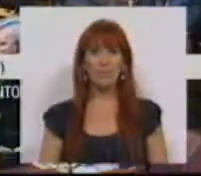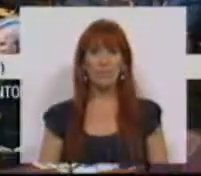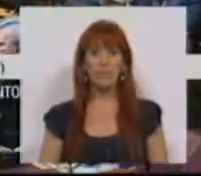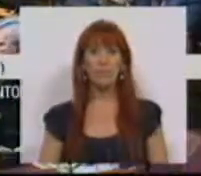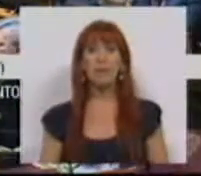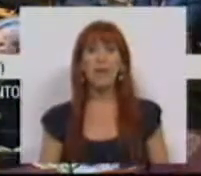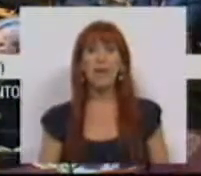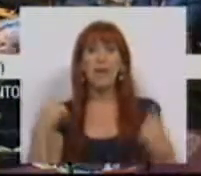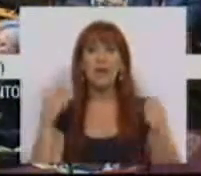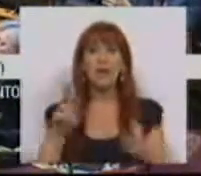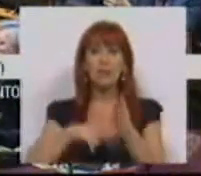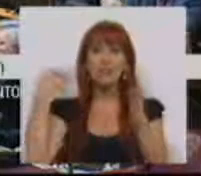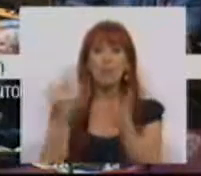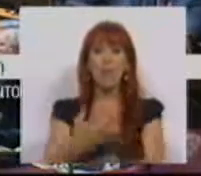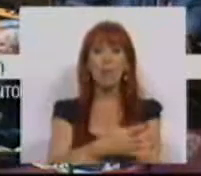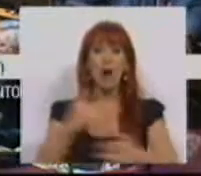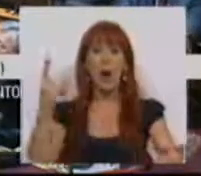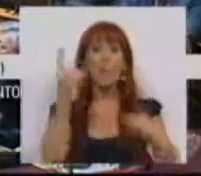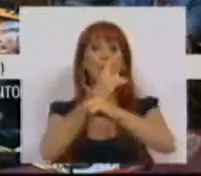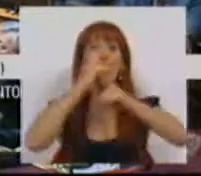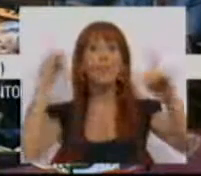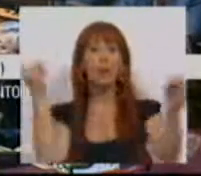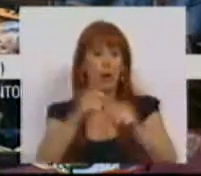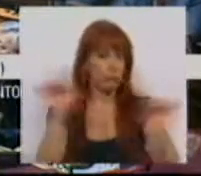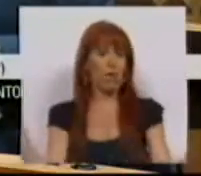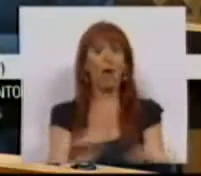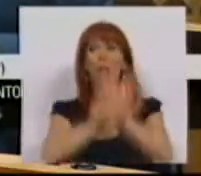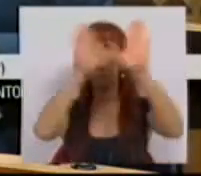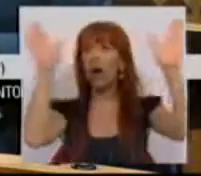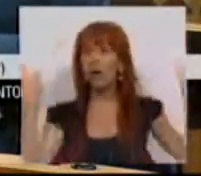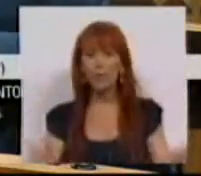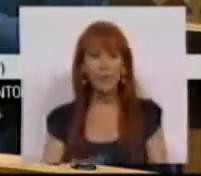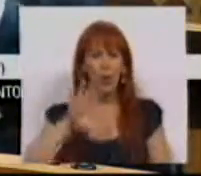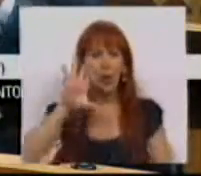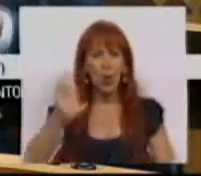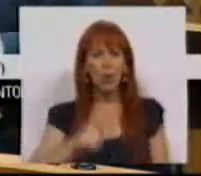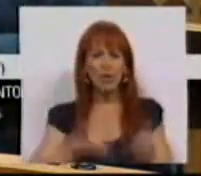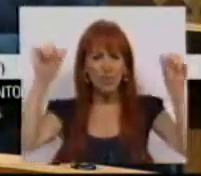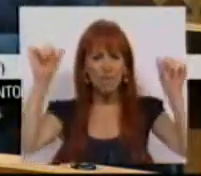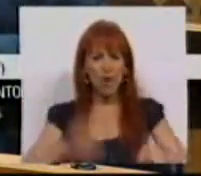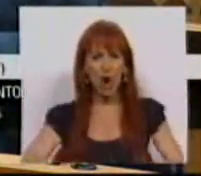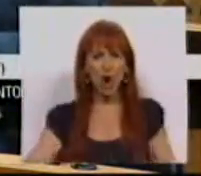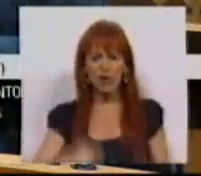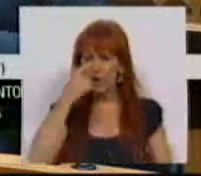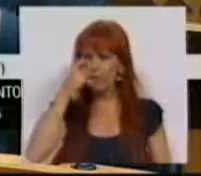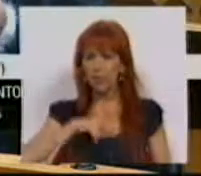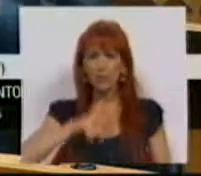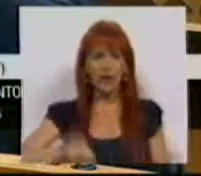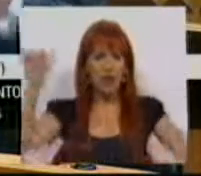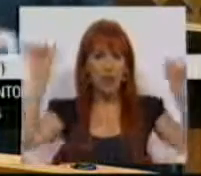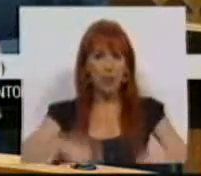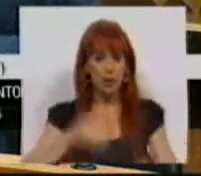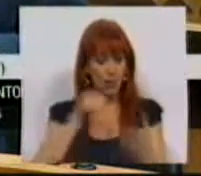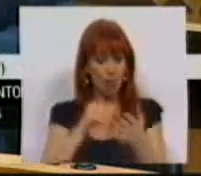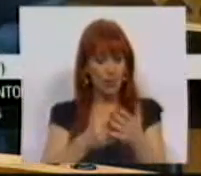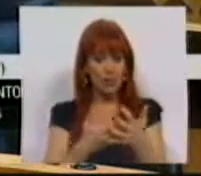E tiveram a maior derrota de sempre por razões óbvias. O país está pior, os portugueses estão piores, estão